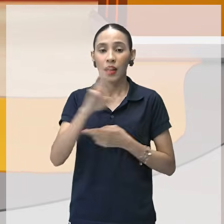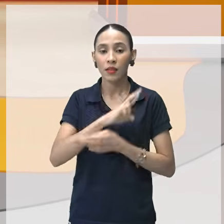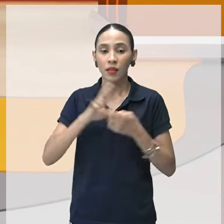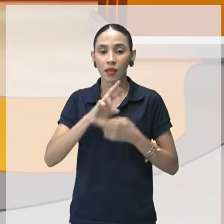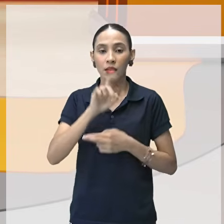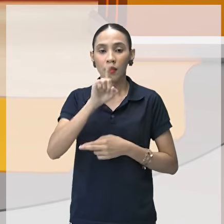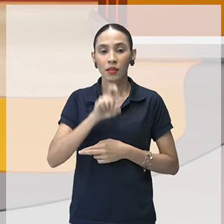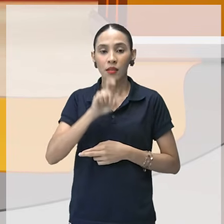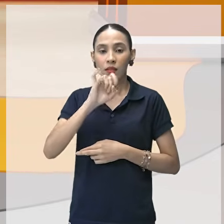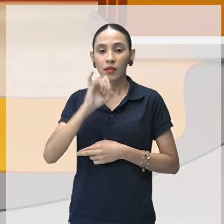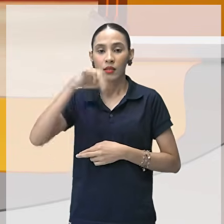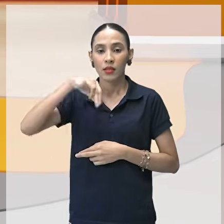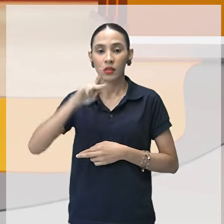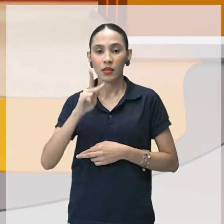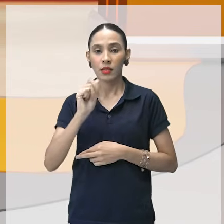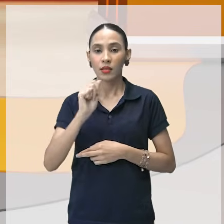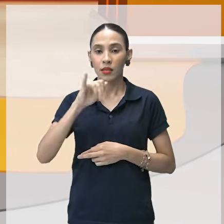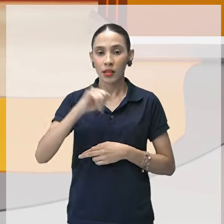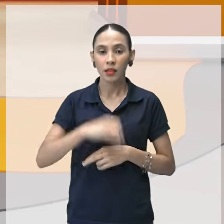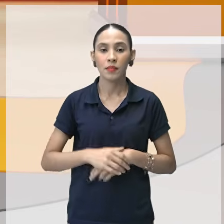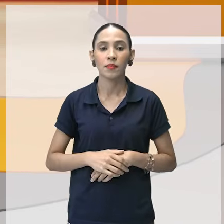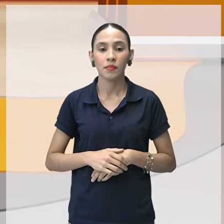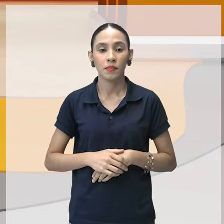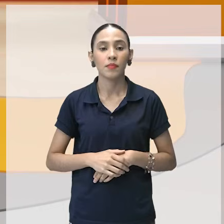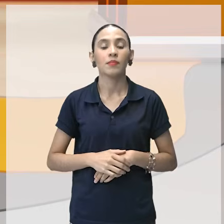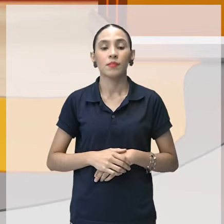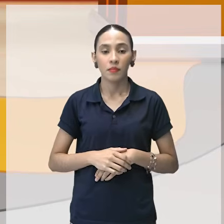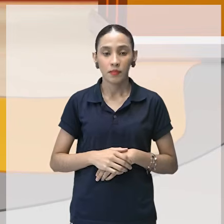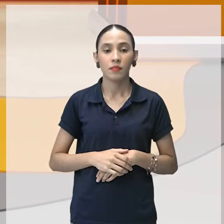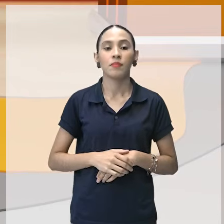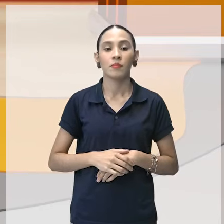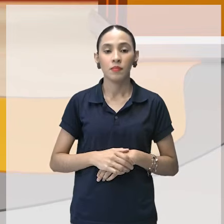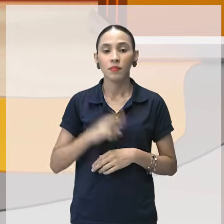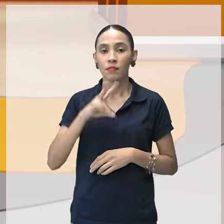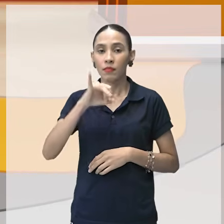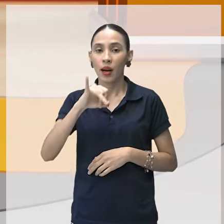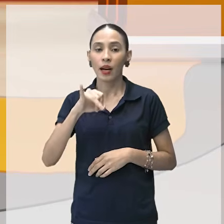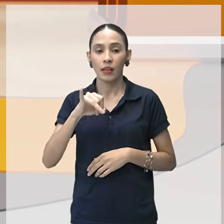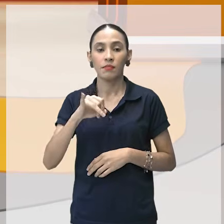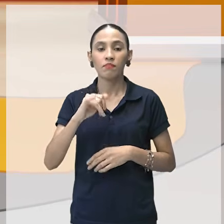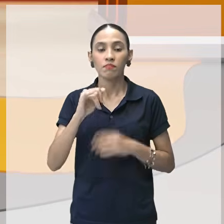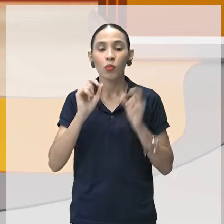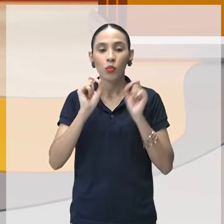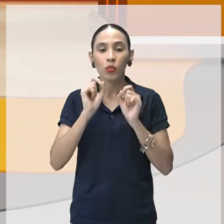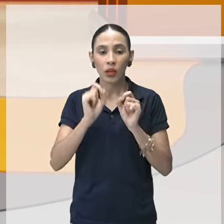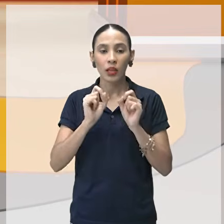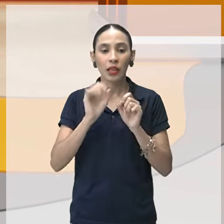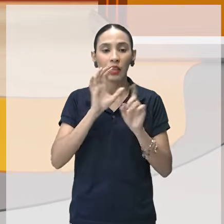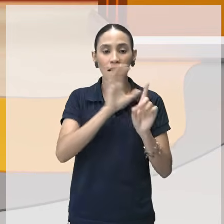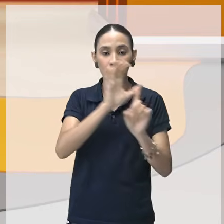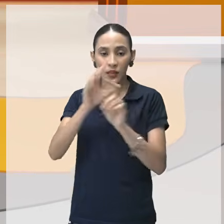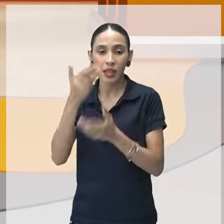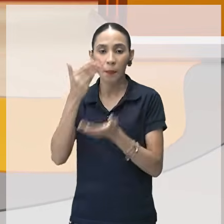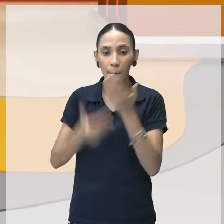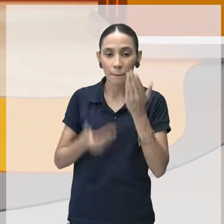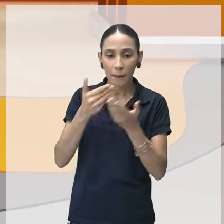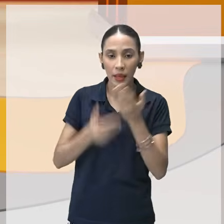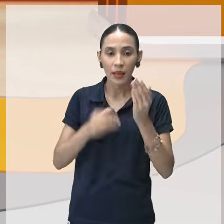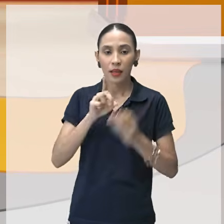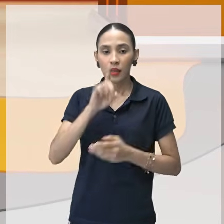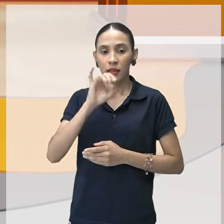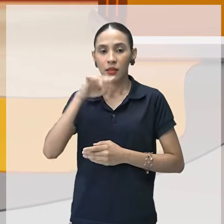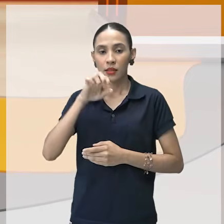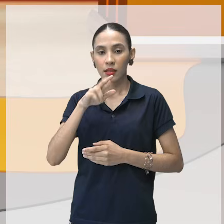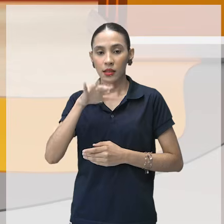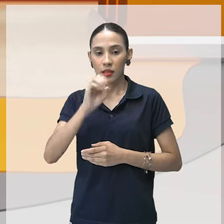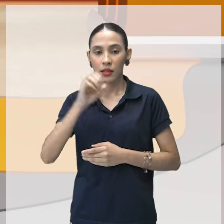Revolução Xinhai, que vai derrubar a dinastia Qing e proclamar a República da China,